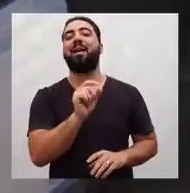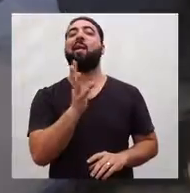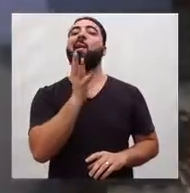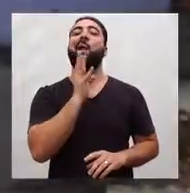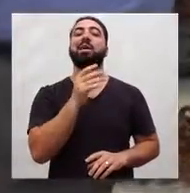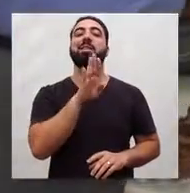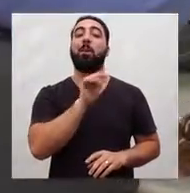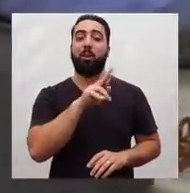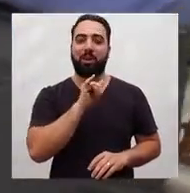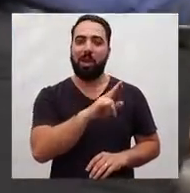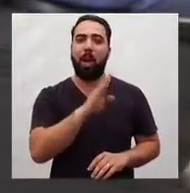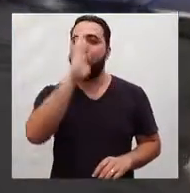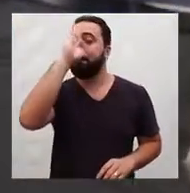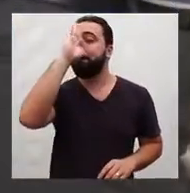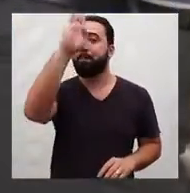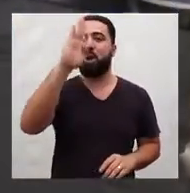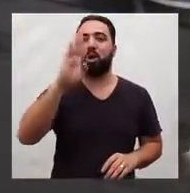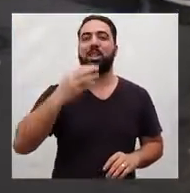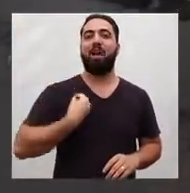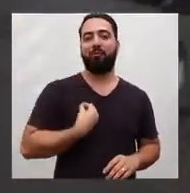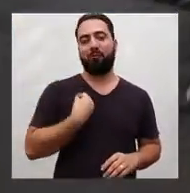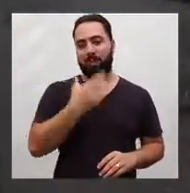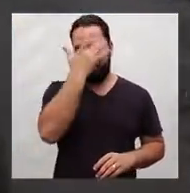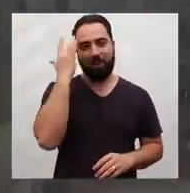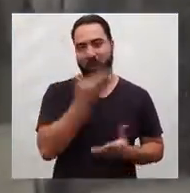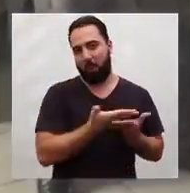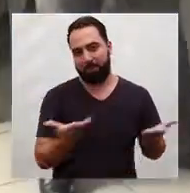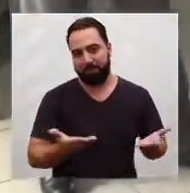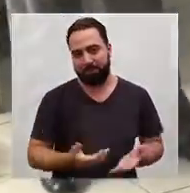a vida das pessoas como prioridade.